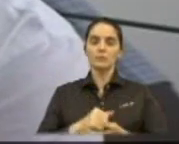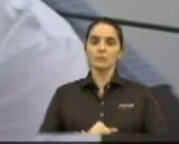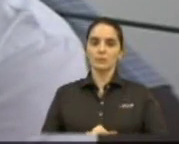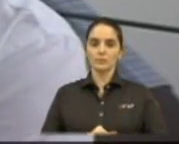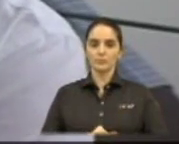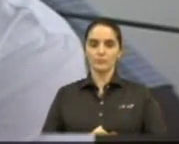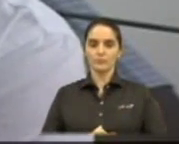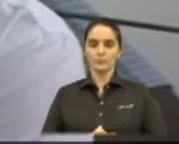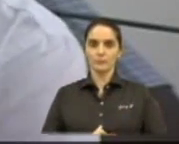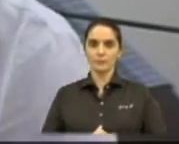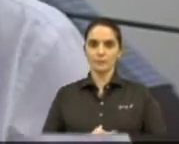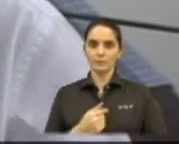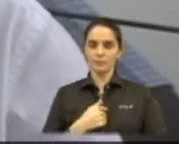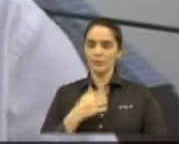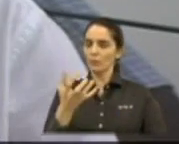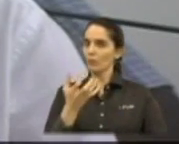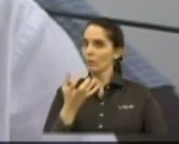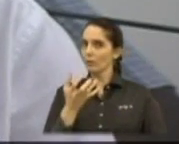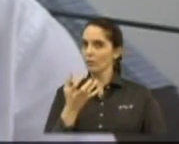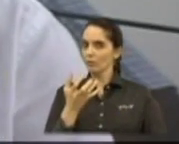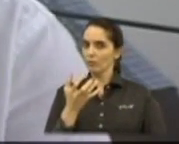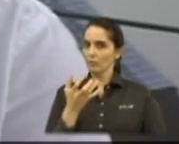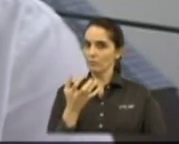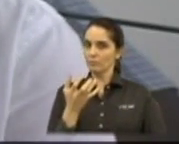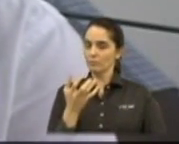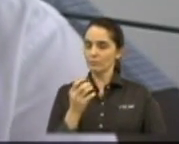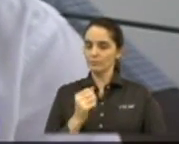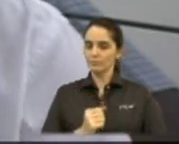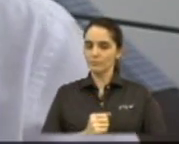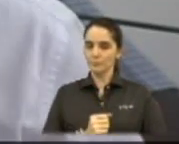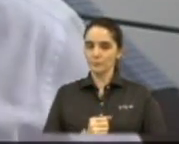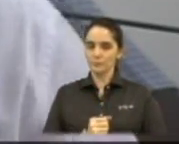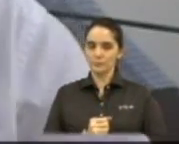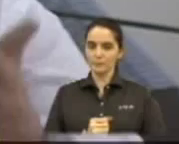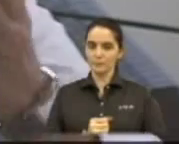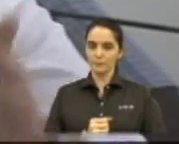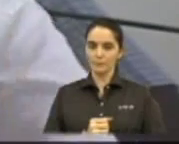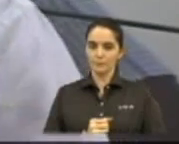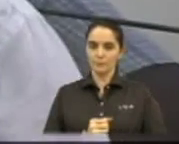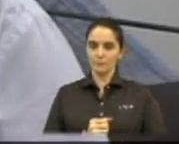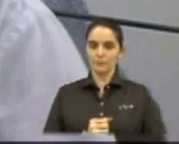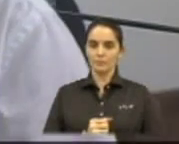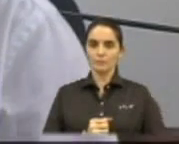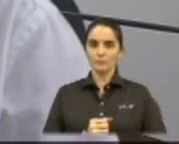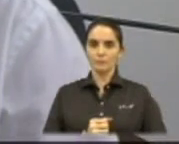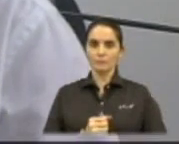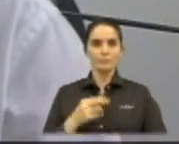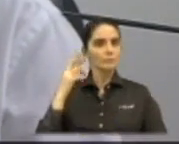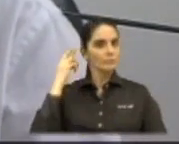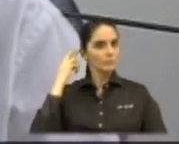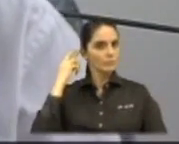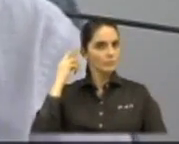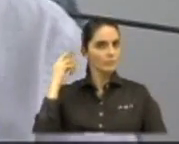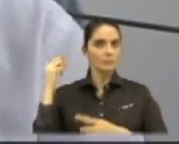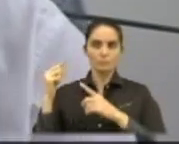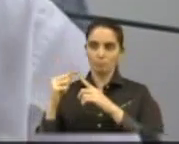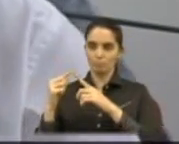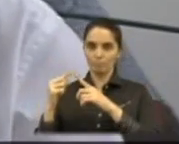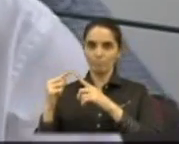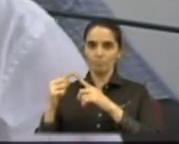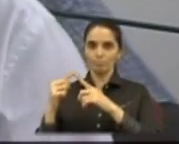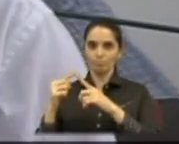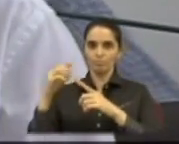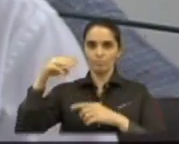eu queria aqui fazer das minhas palavras aquilo que o vereador Ronei disse, e dizer que